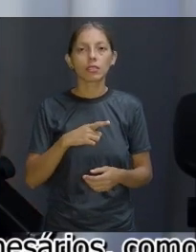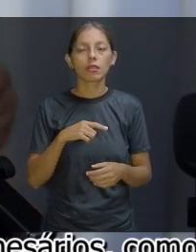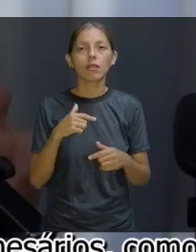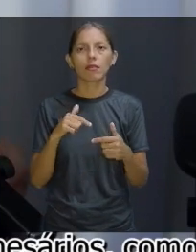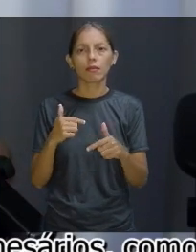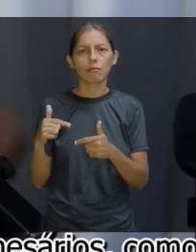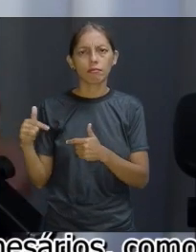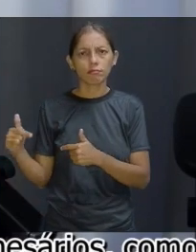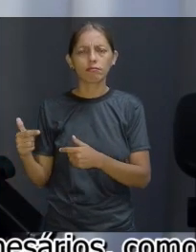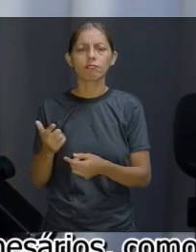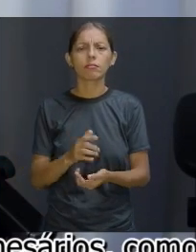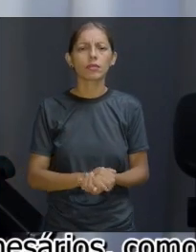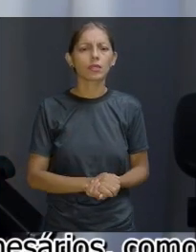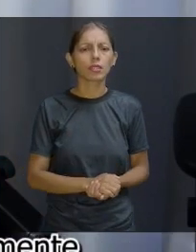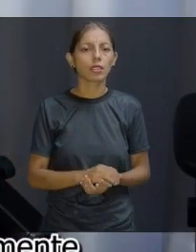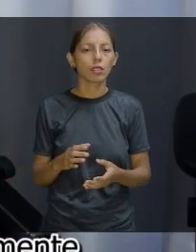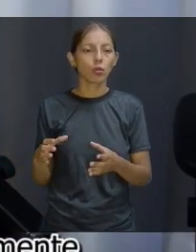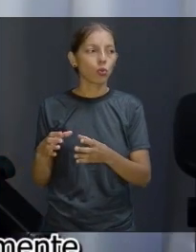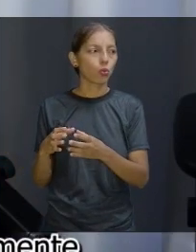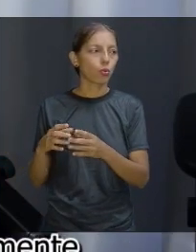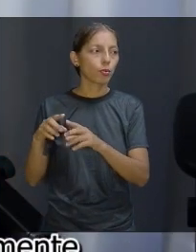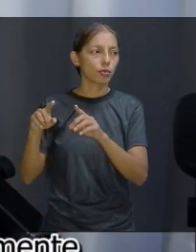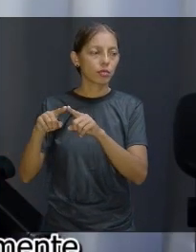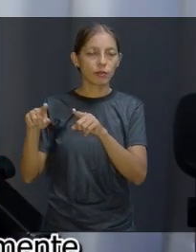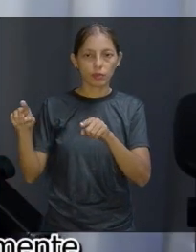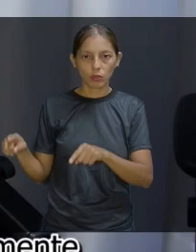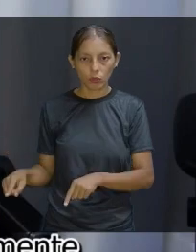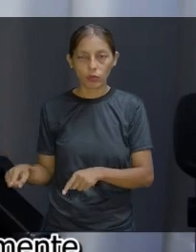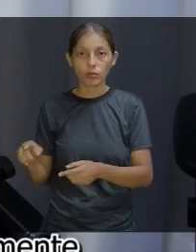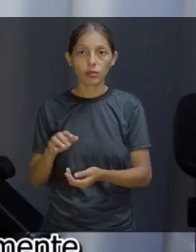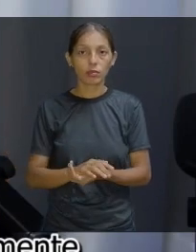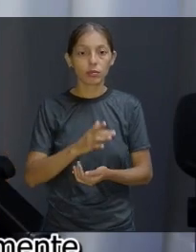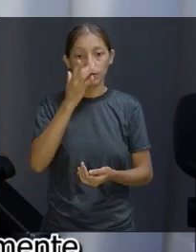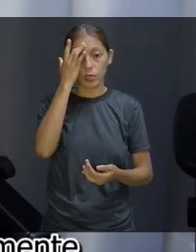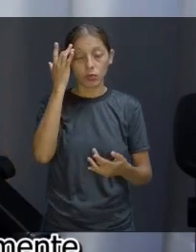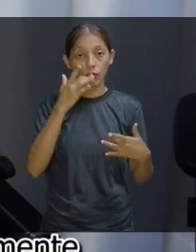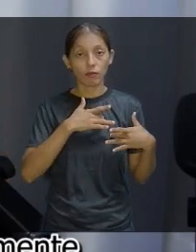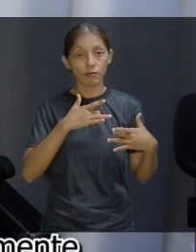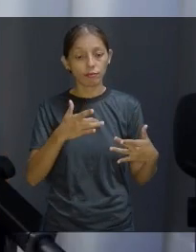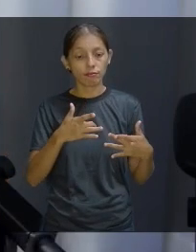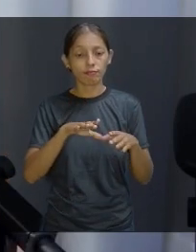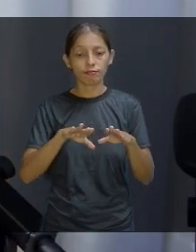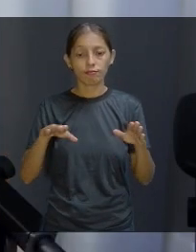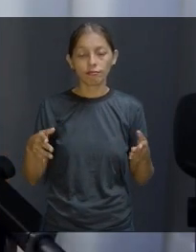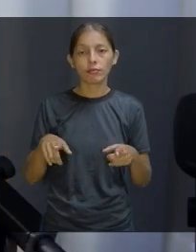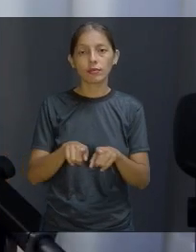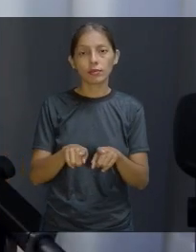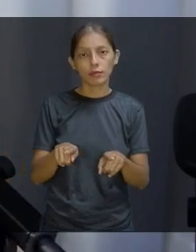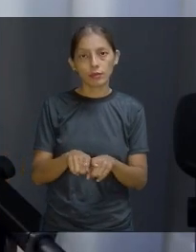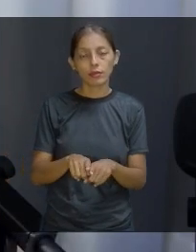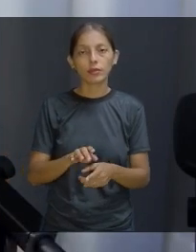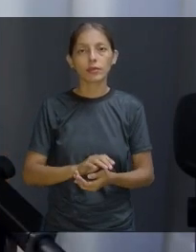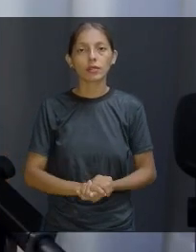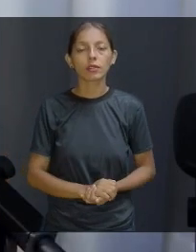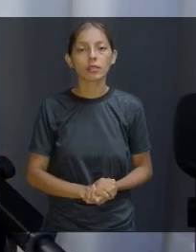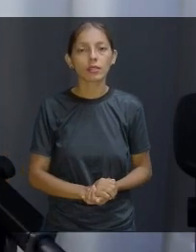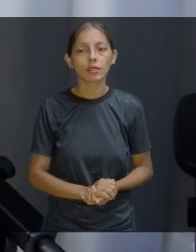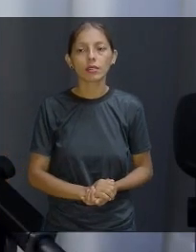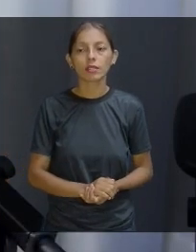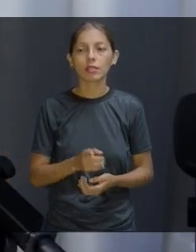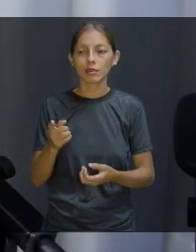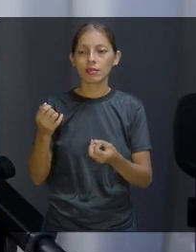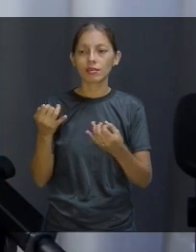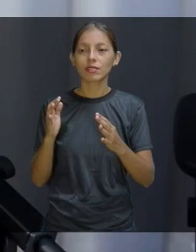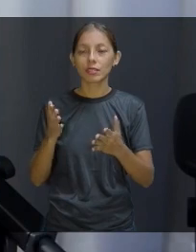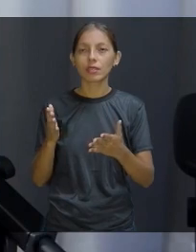servidores, de mesários, como falou a Terezinha, e uma gama de pessoas que realmente estão conosco para fazer a coisa